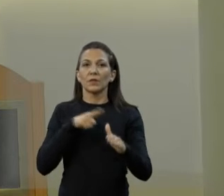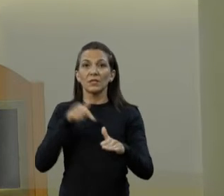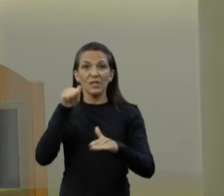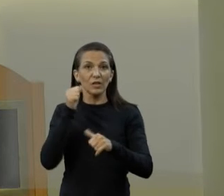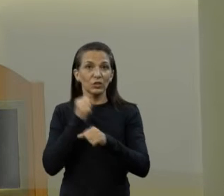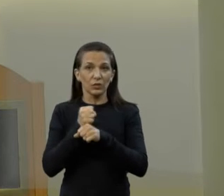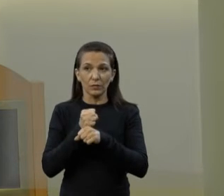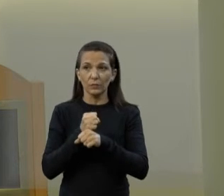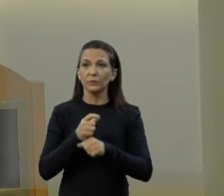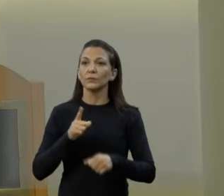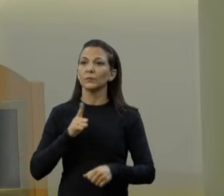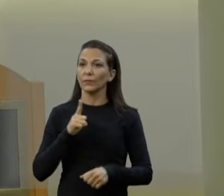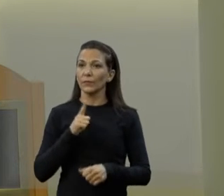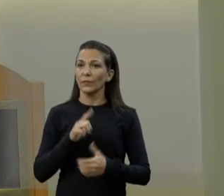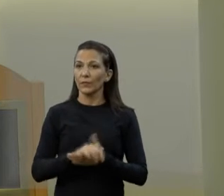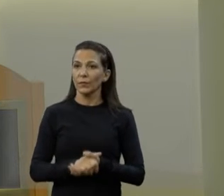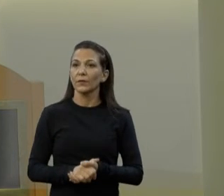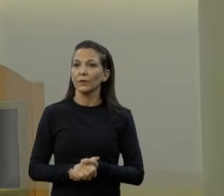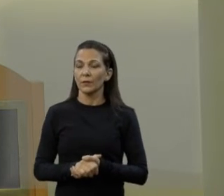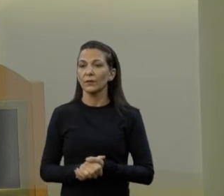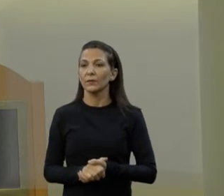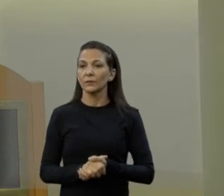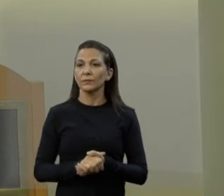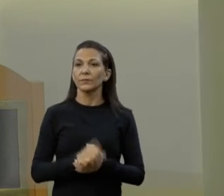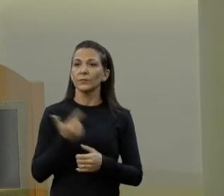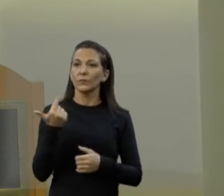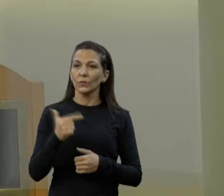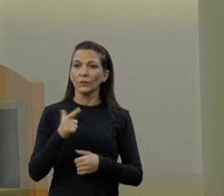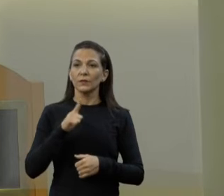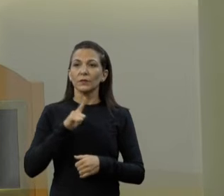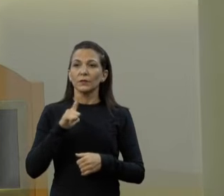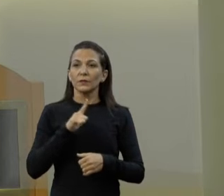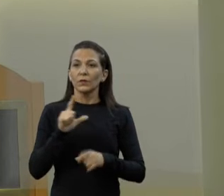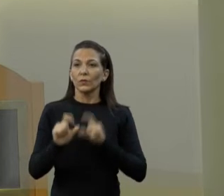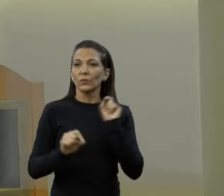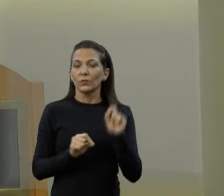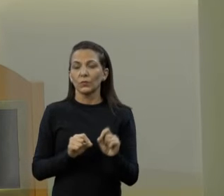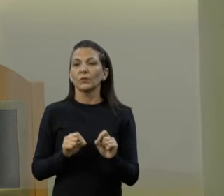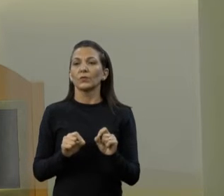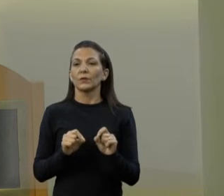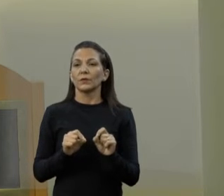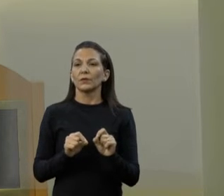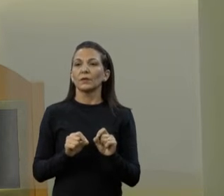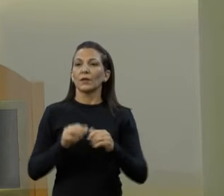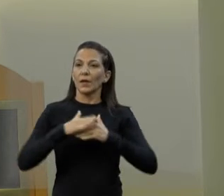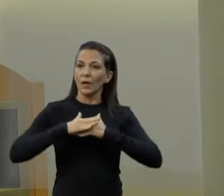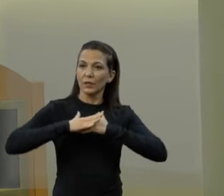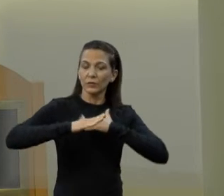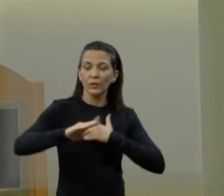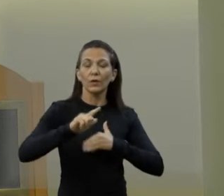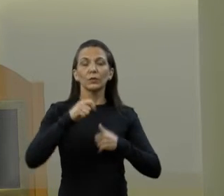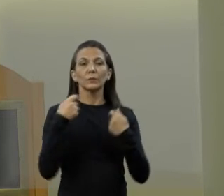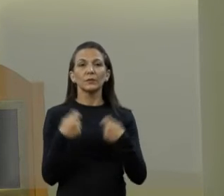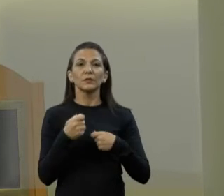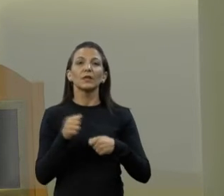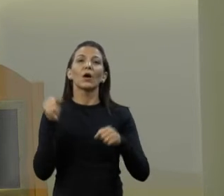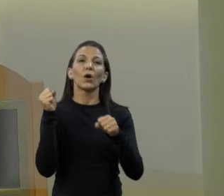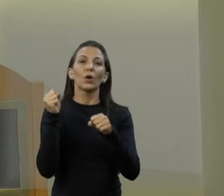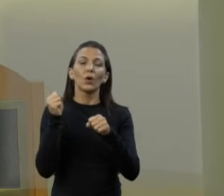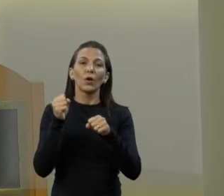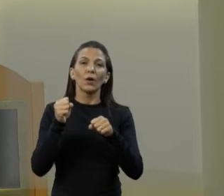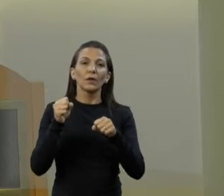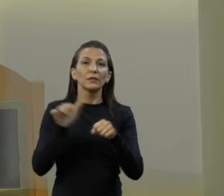e parágrafo segundo as empresas loteadoras devem no momento de realizar Quais são as fotos EA